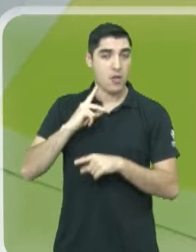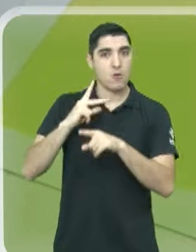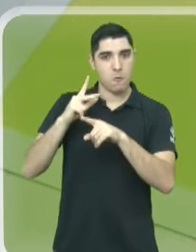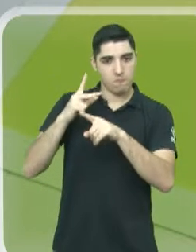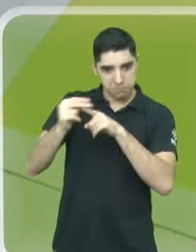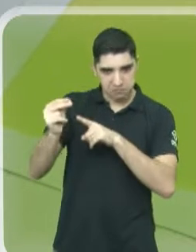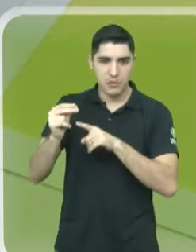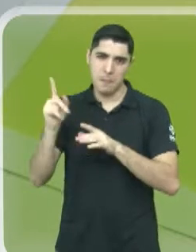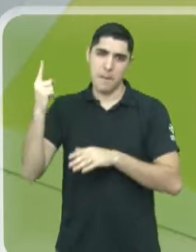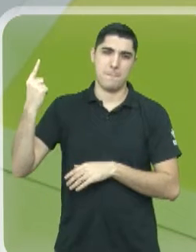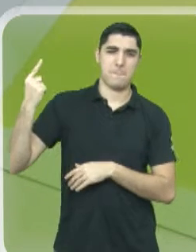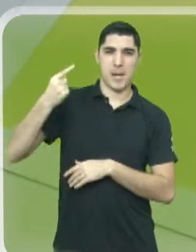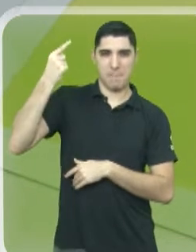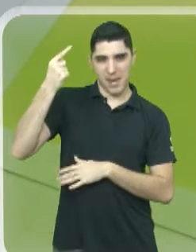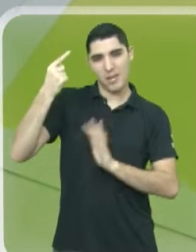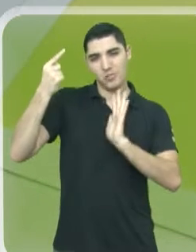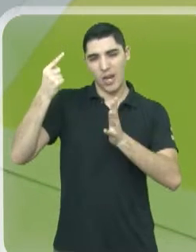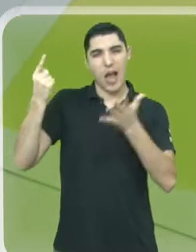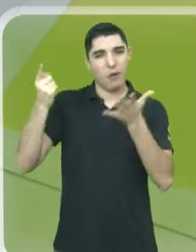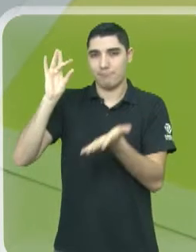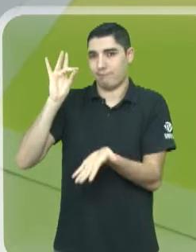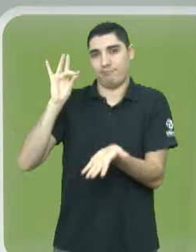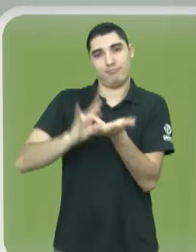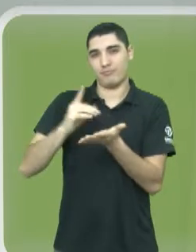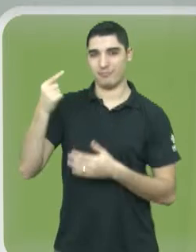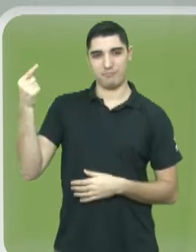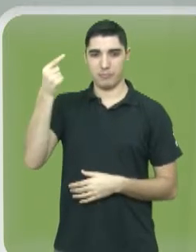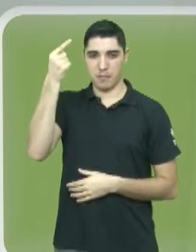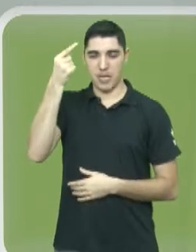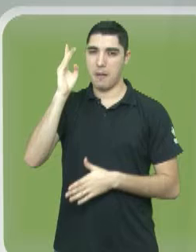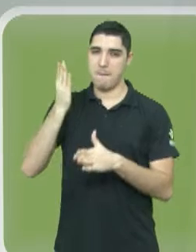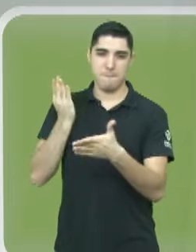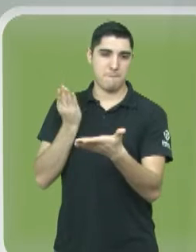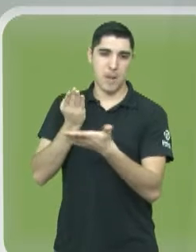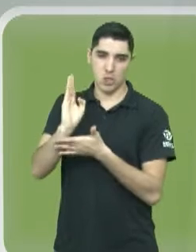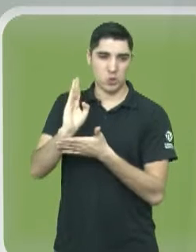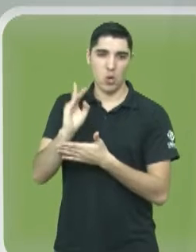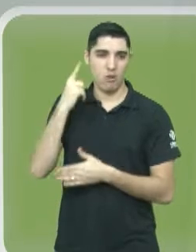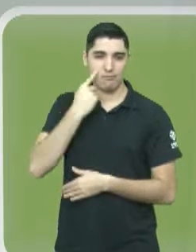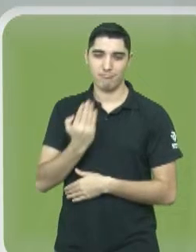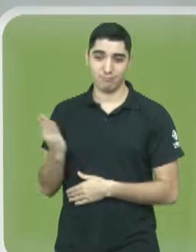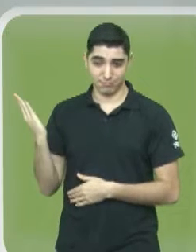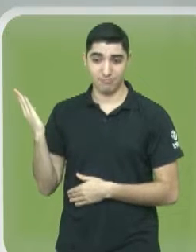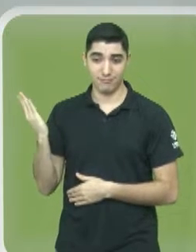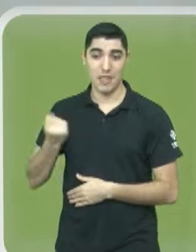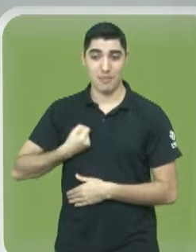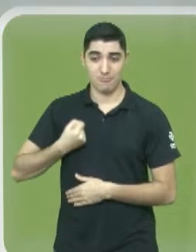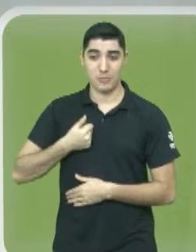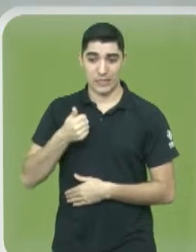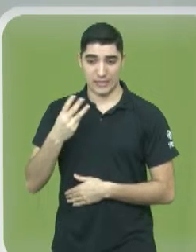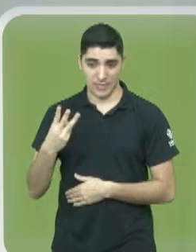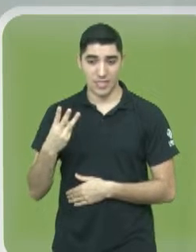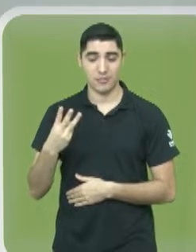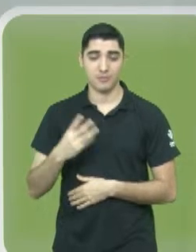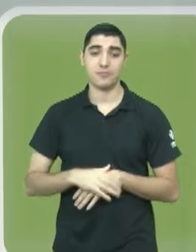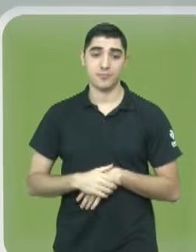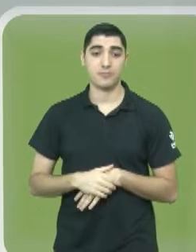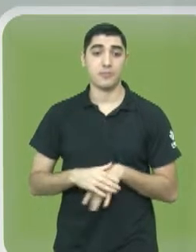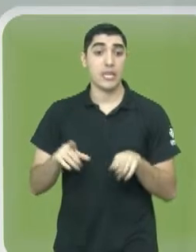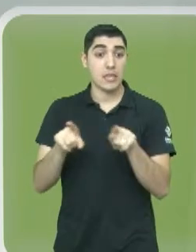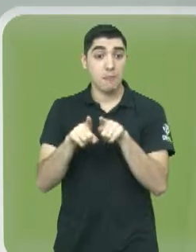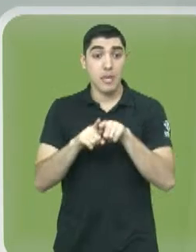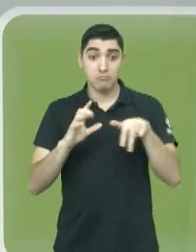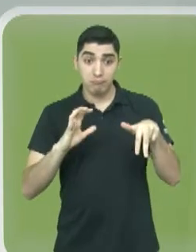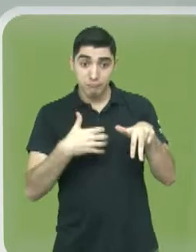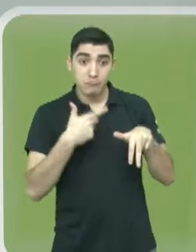líder, já era líder, né, mas sacramentou a liderança e a disparidade em relação ao restante do grupo, o que favoreceu justamente o Joseense, porque o